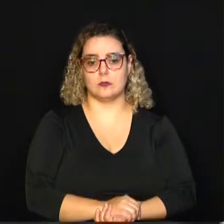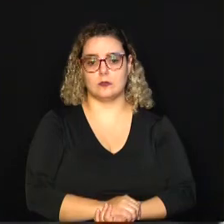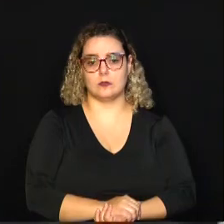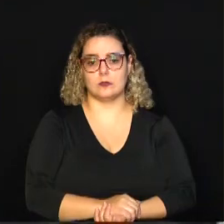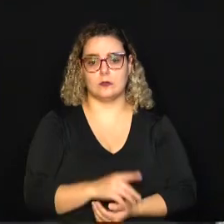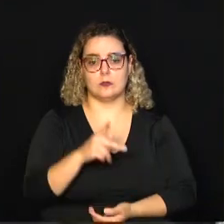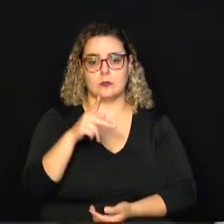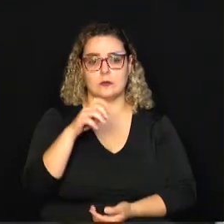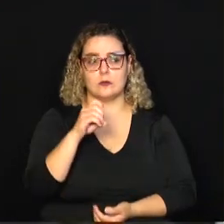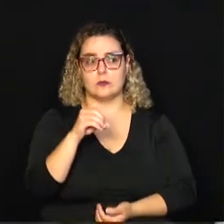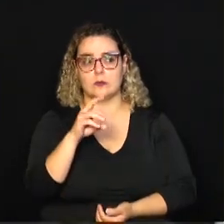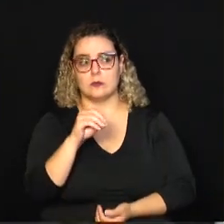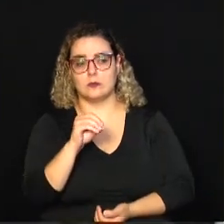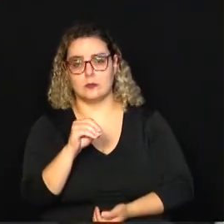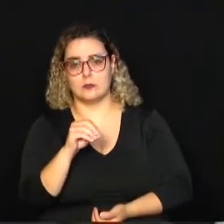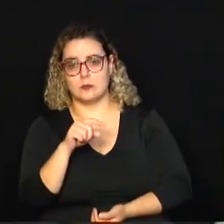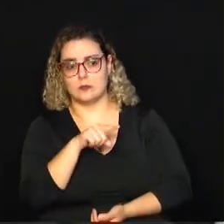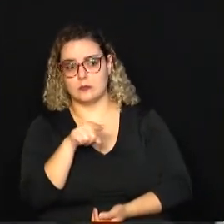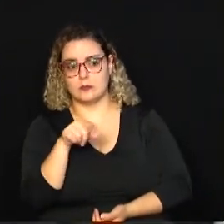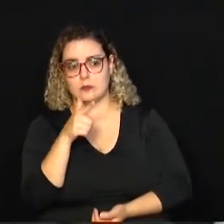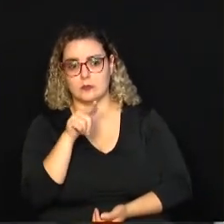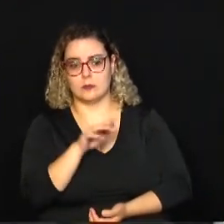Pedro, tá por aí?